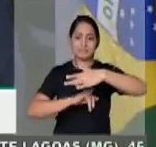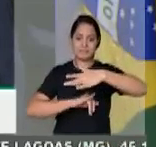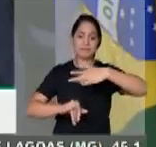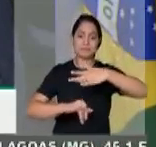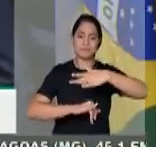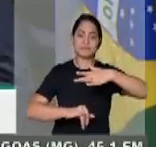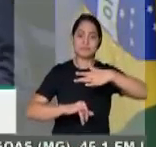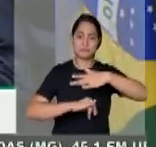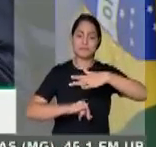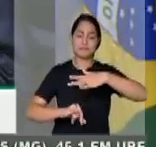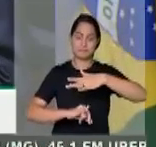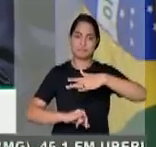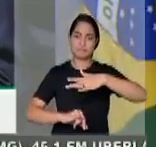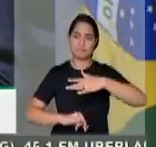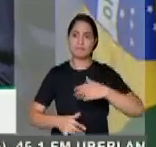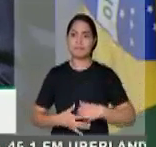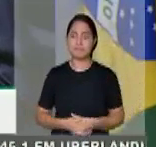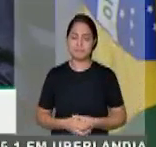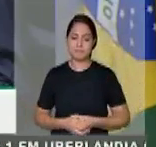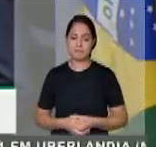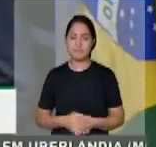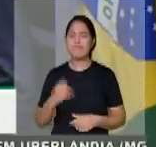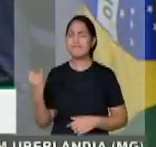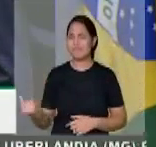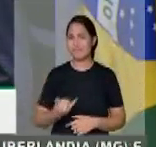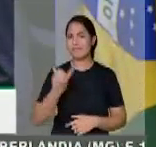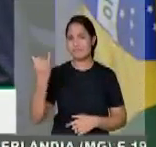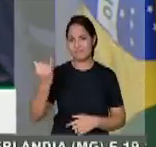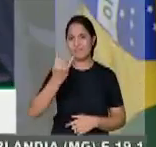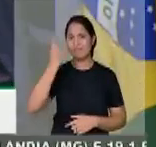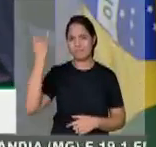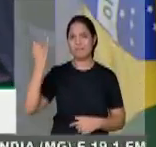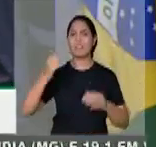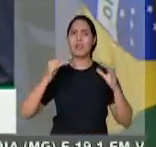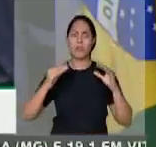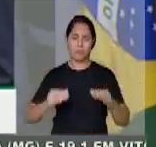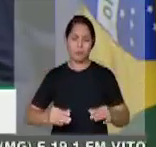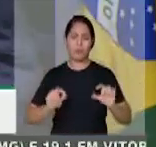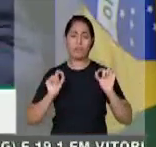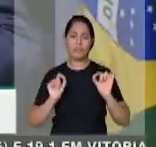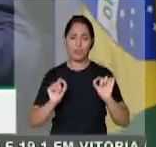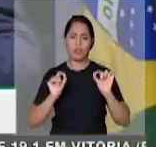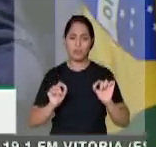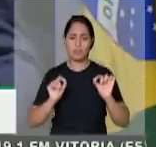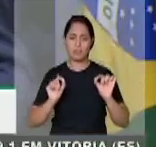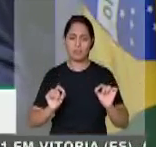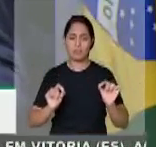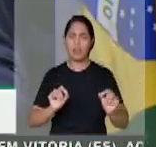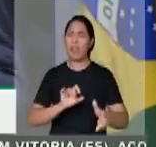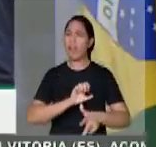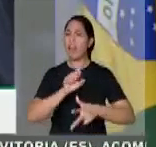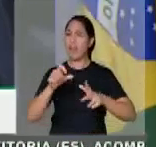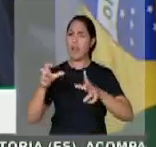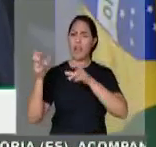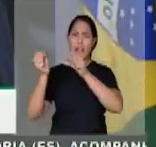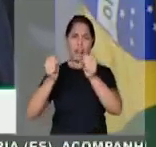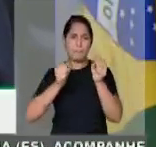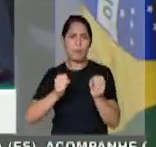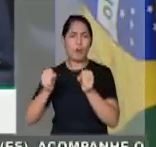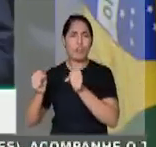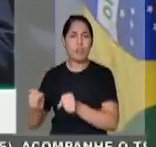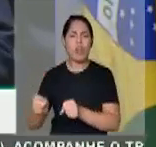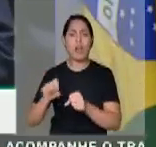ministro Toffoli tem se comportado como um verdadeiro poder moderador à frente do Tribunal